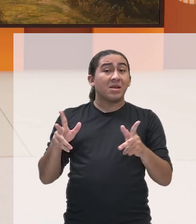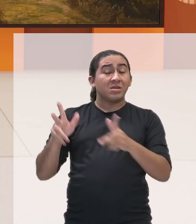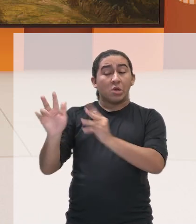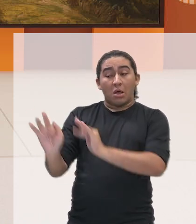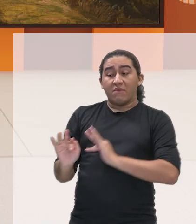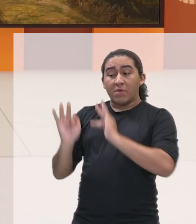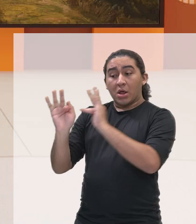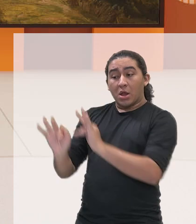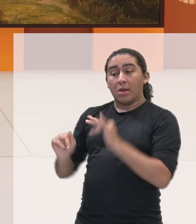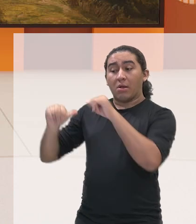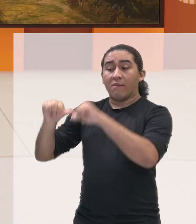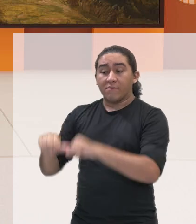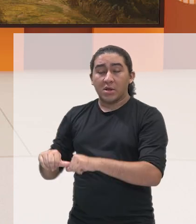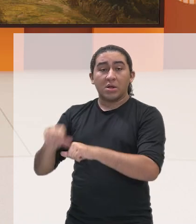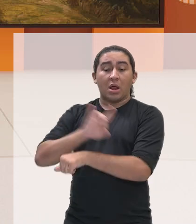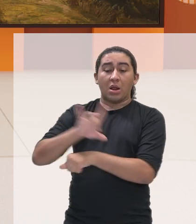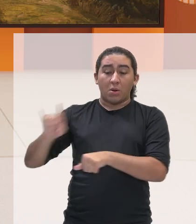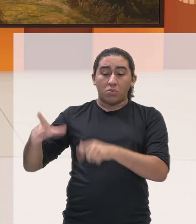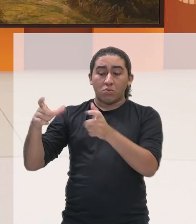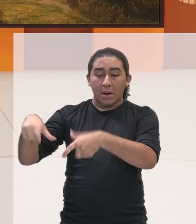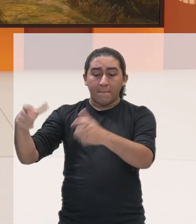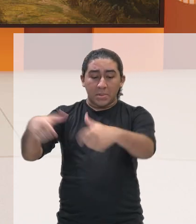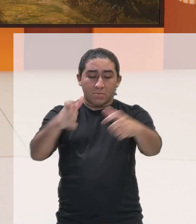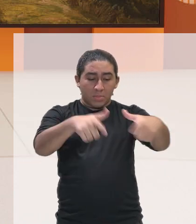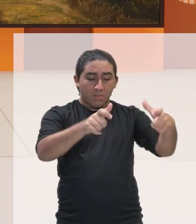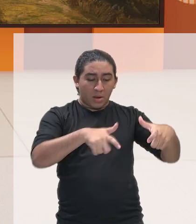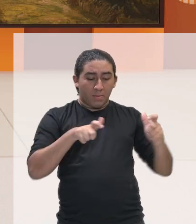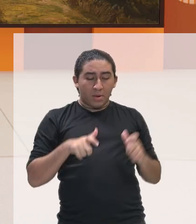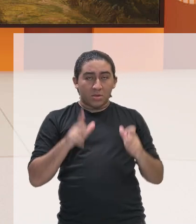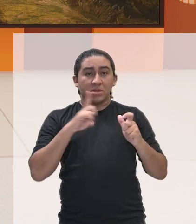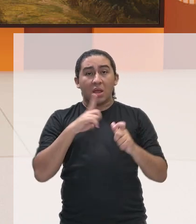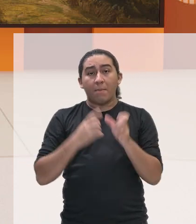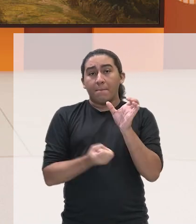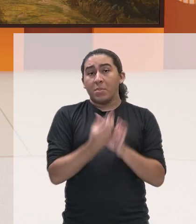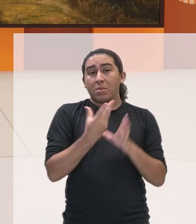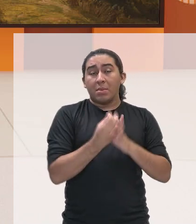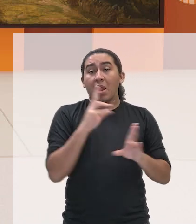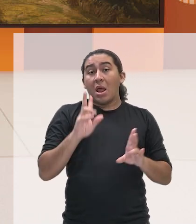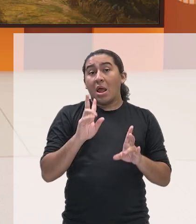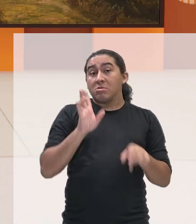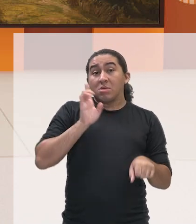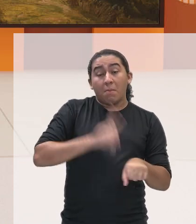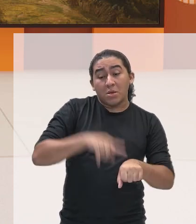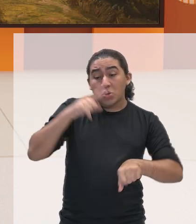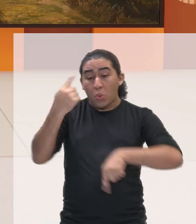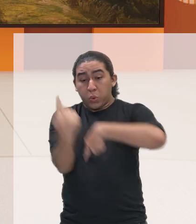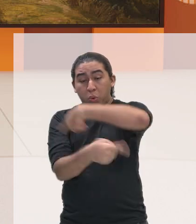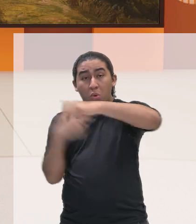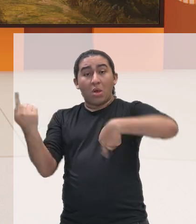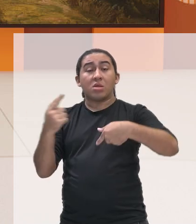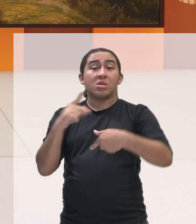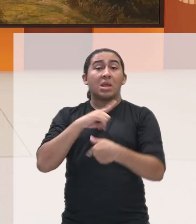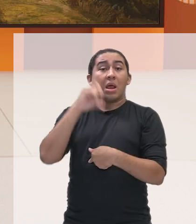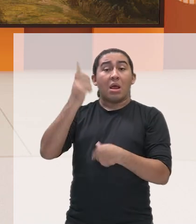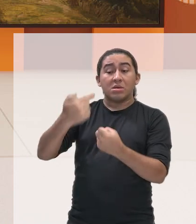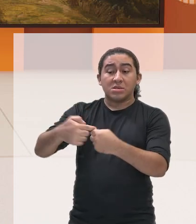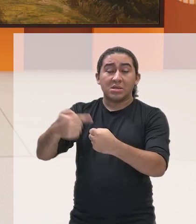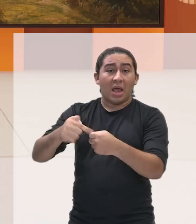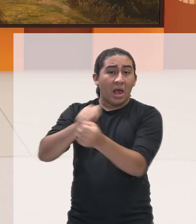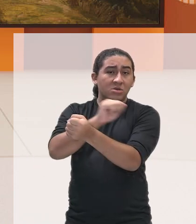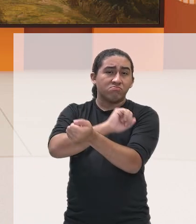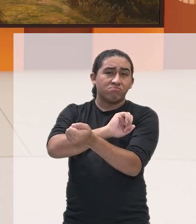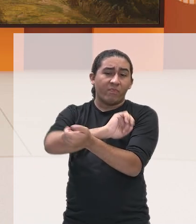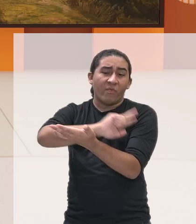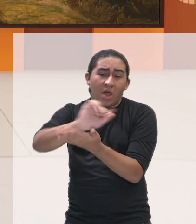né, cada feudo produzindo aquilo que precisava, e agora nós temos cidades